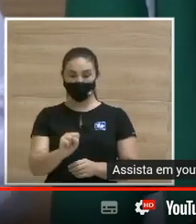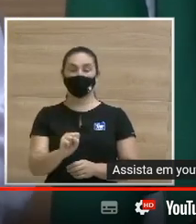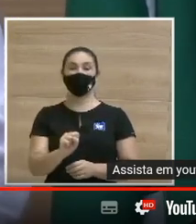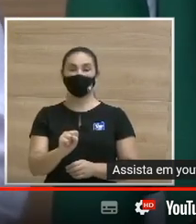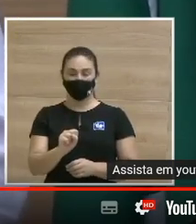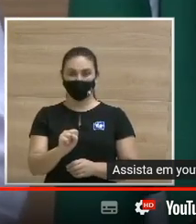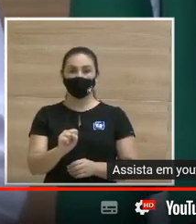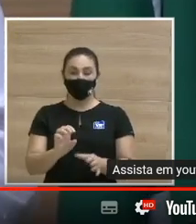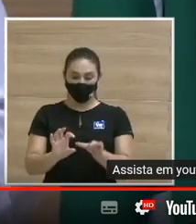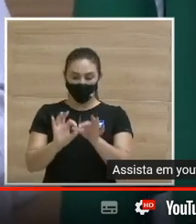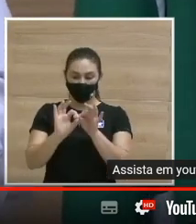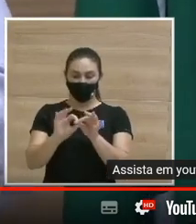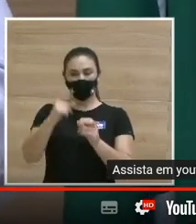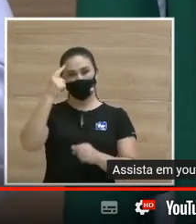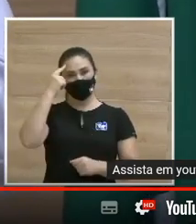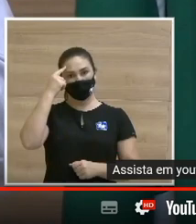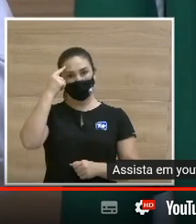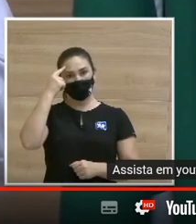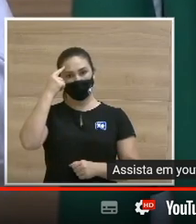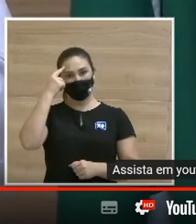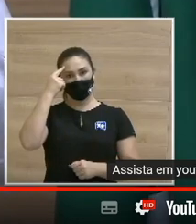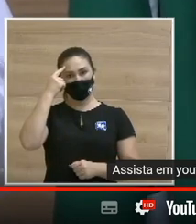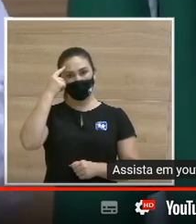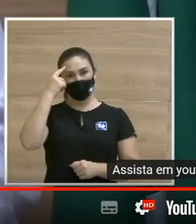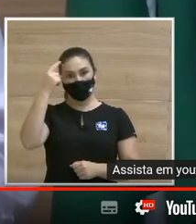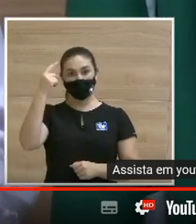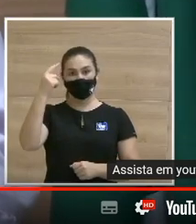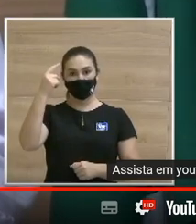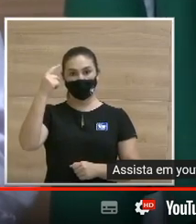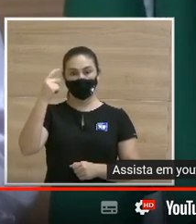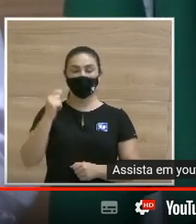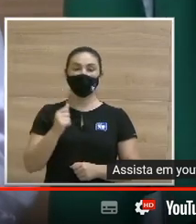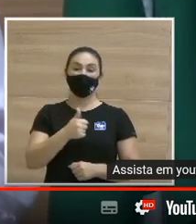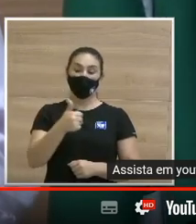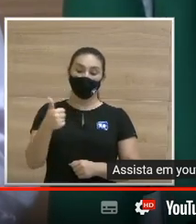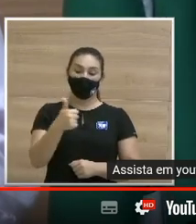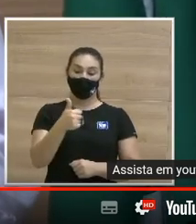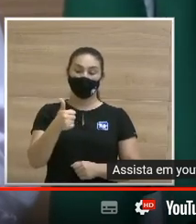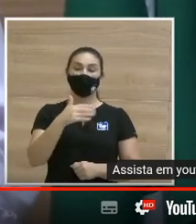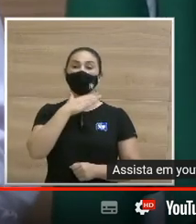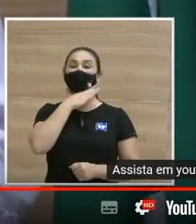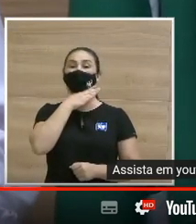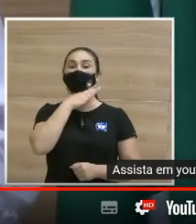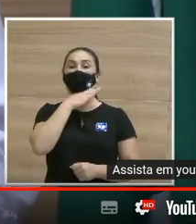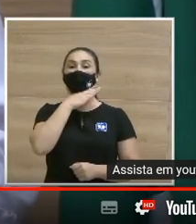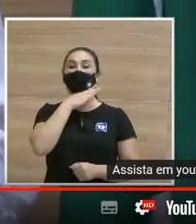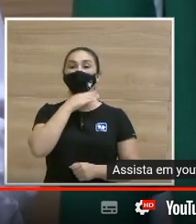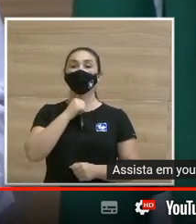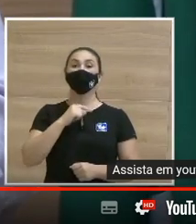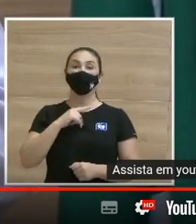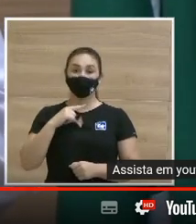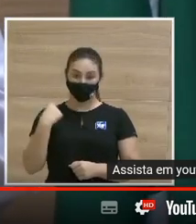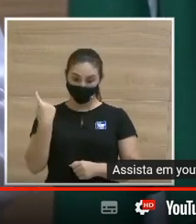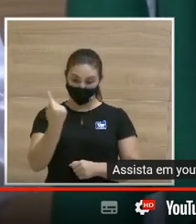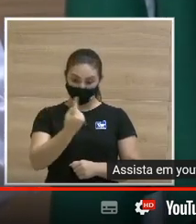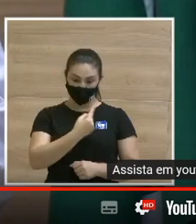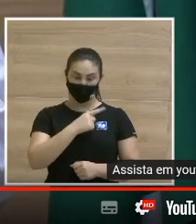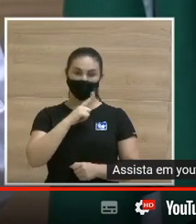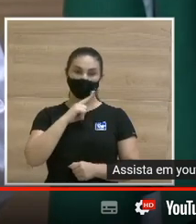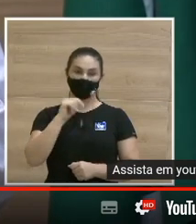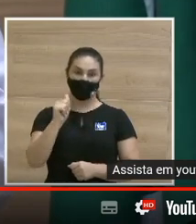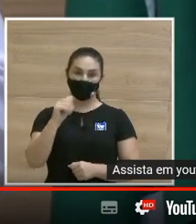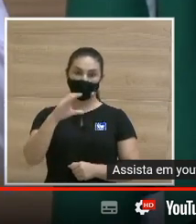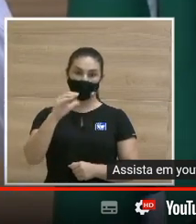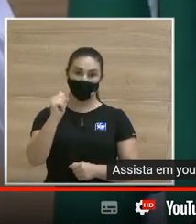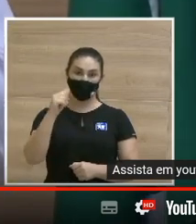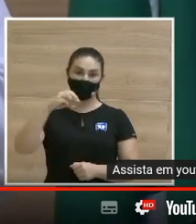realmente numa linha de pensamento. No próximo dia 11 de março, nós teremos lá na CANSOP já